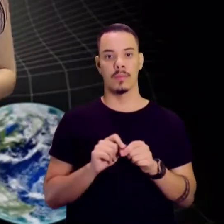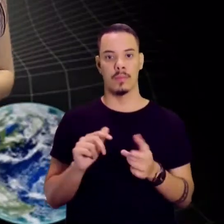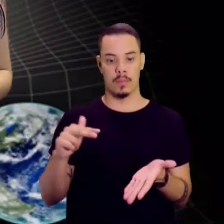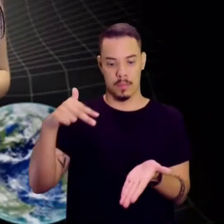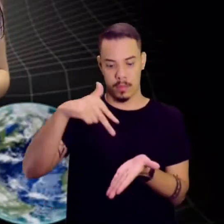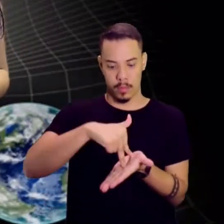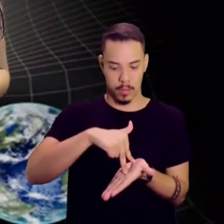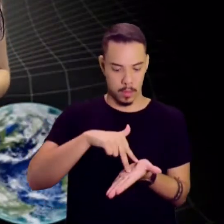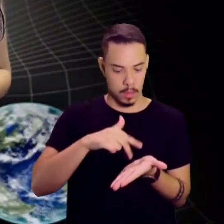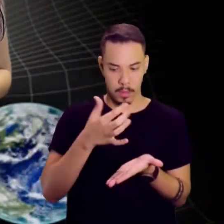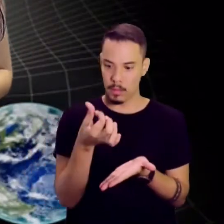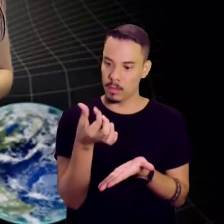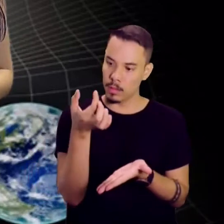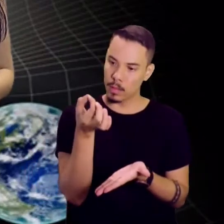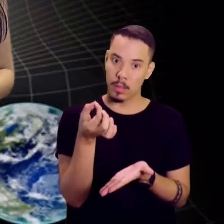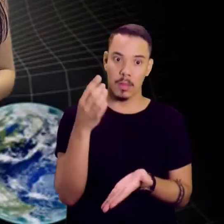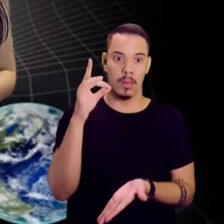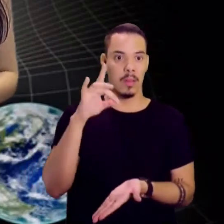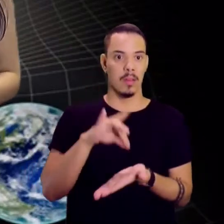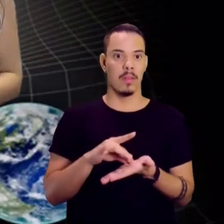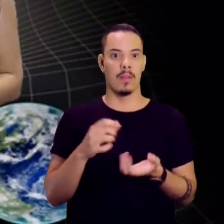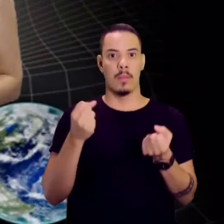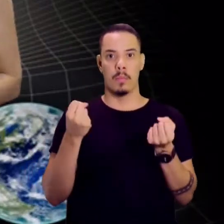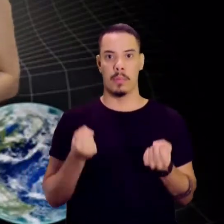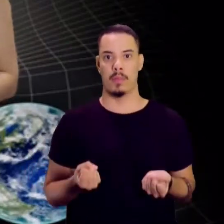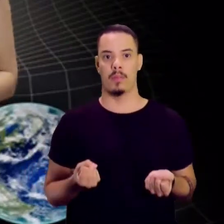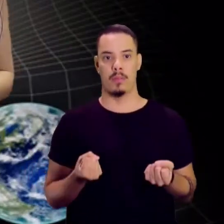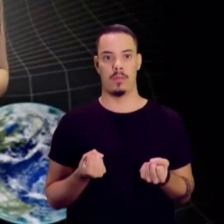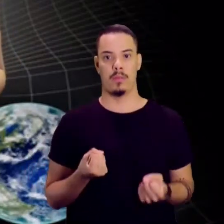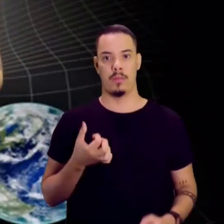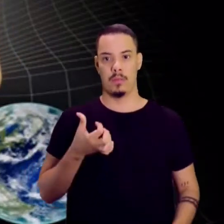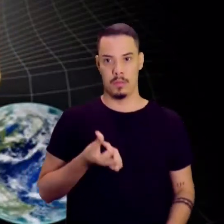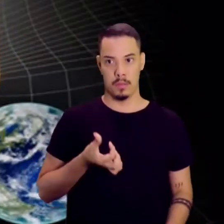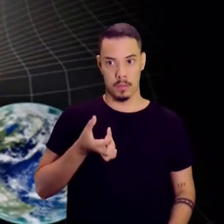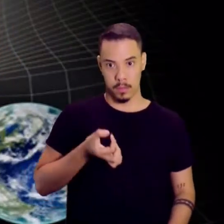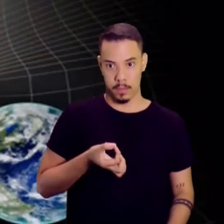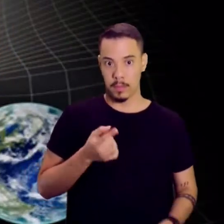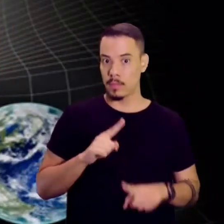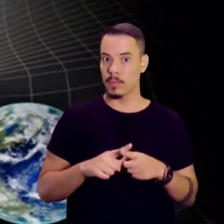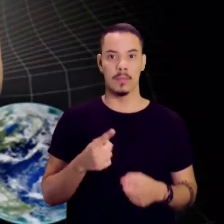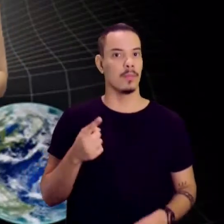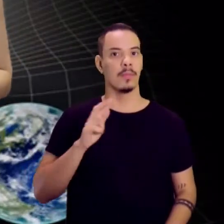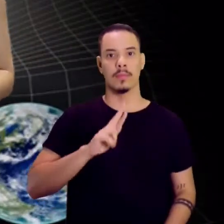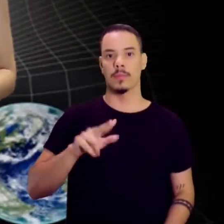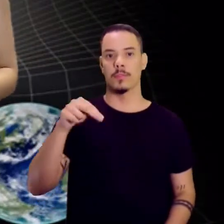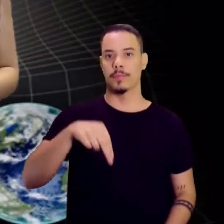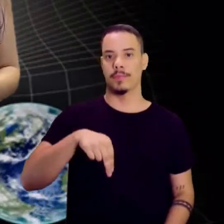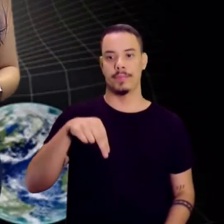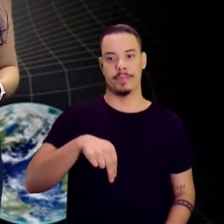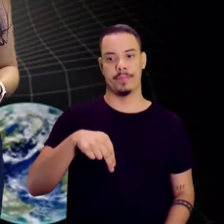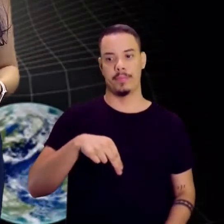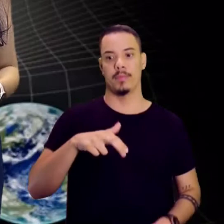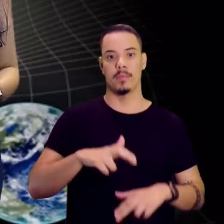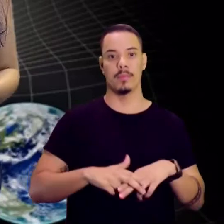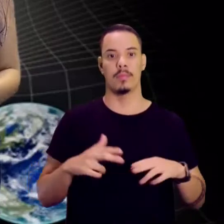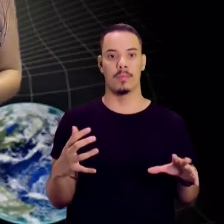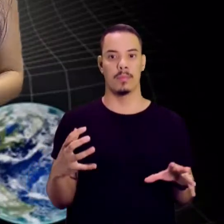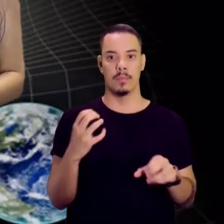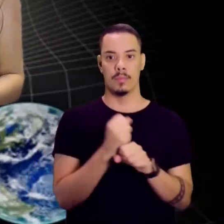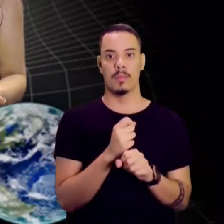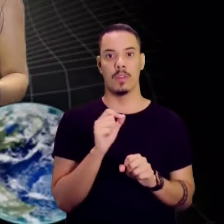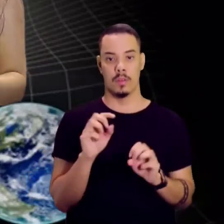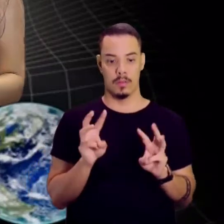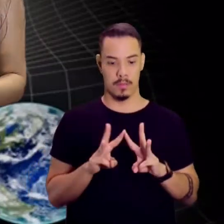balança, está lá 60, na verdade, ela mede o peso, de 60 KGF, só que ela não mede em newton. Como ela não mede em newton, ela acaba medindo a sua